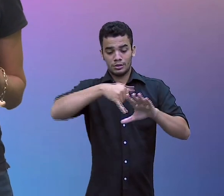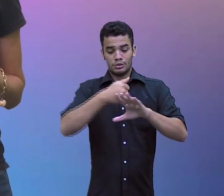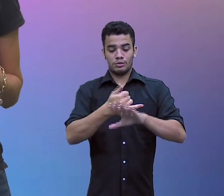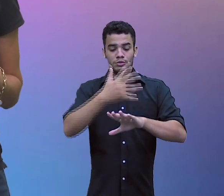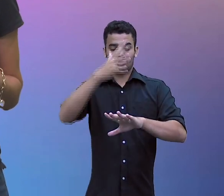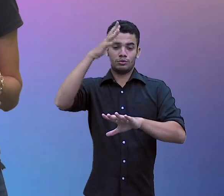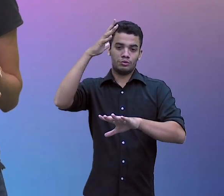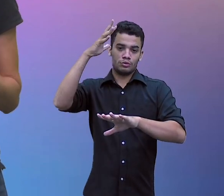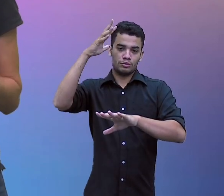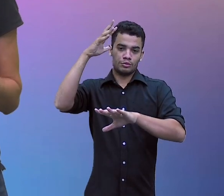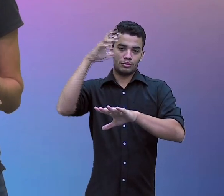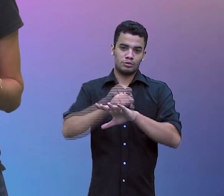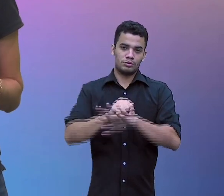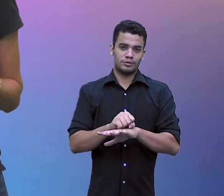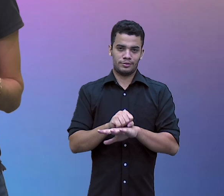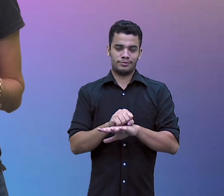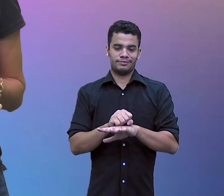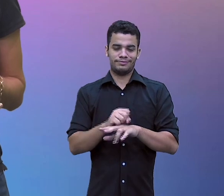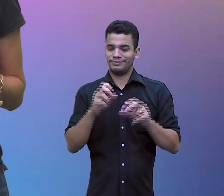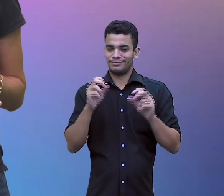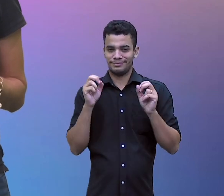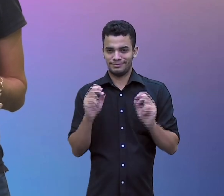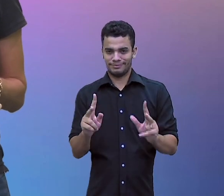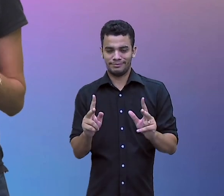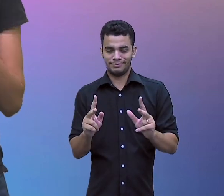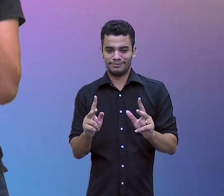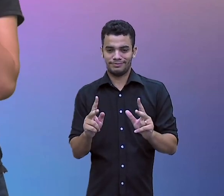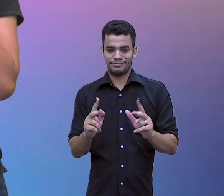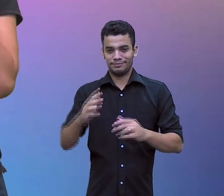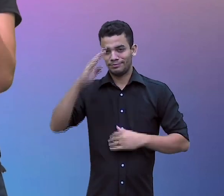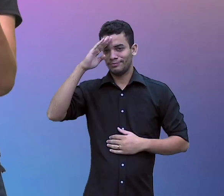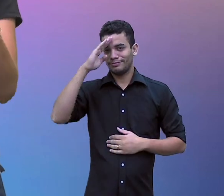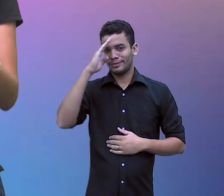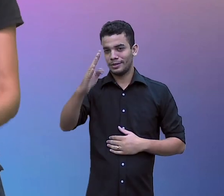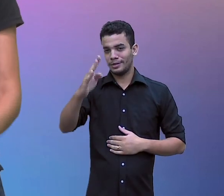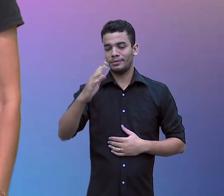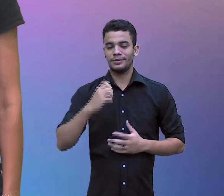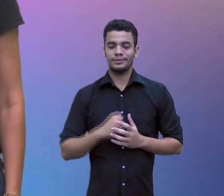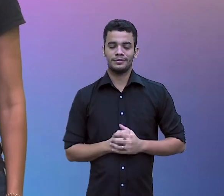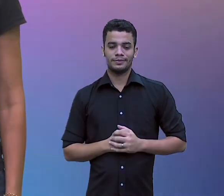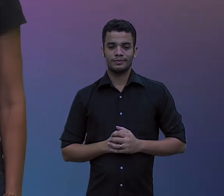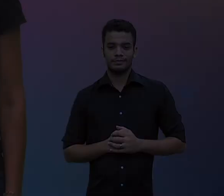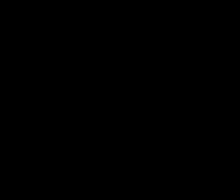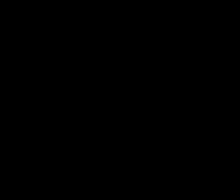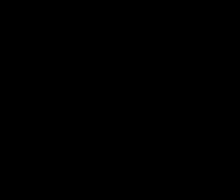se inscreva em nosso canal do YouTube SMED GV. Grande beijo!